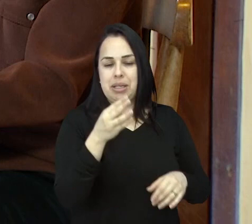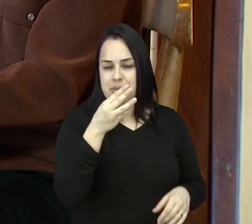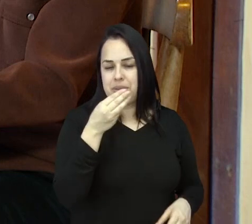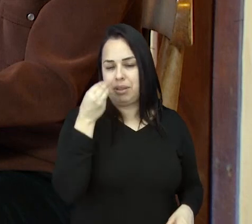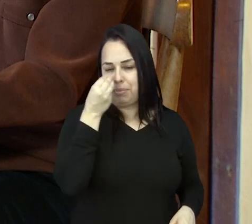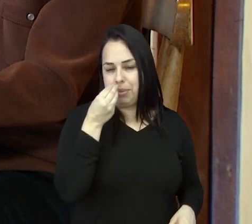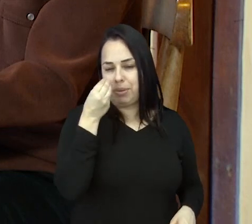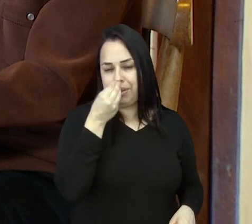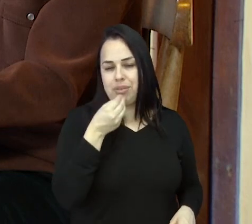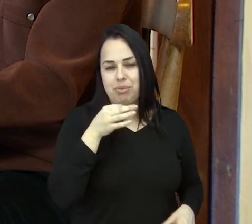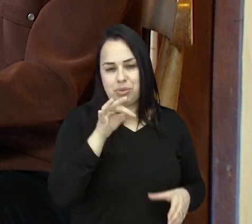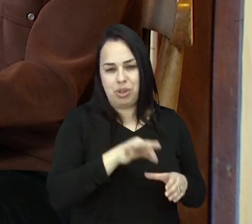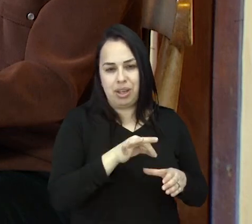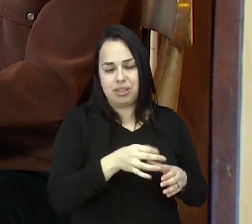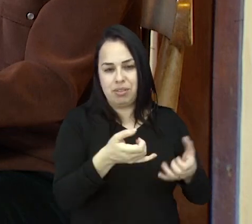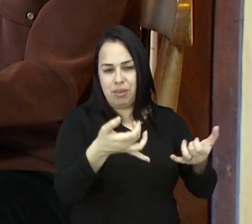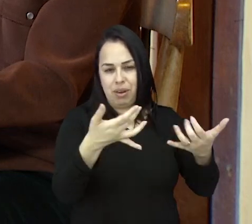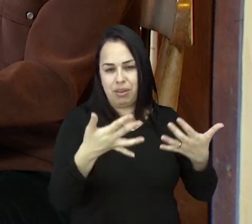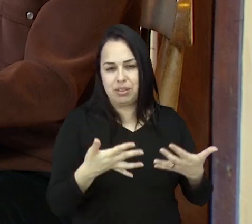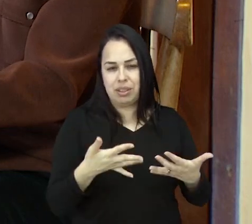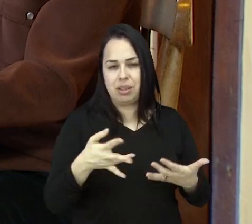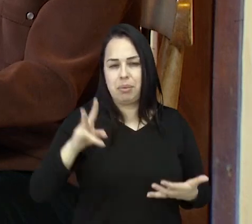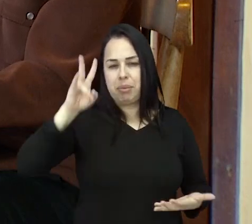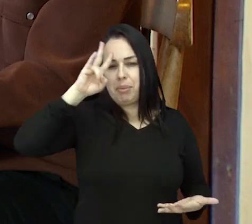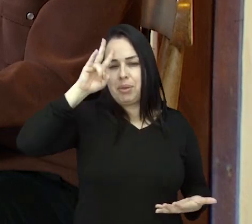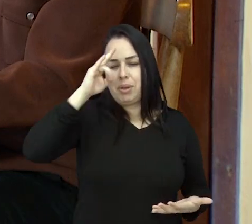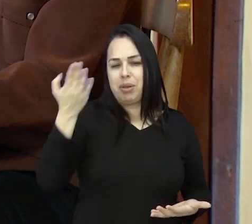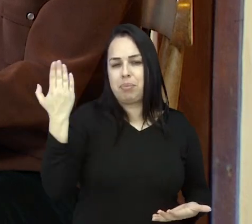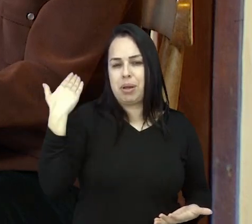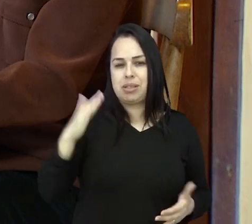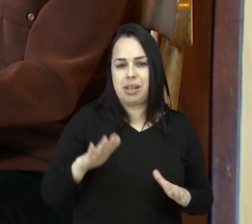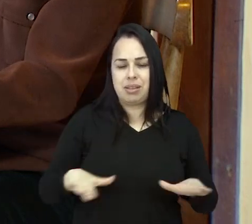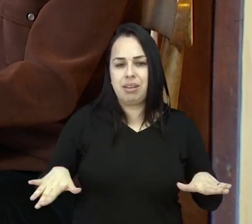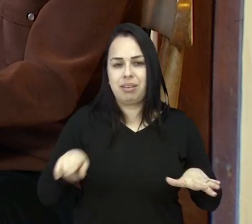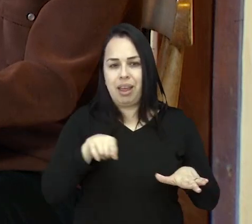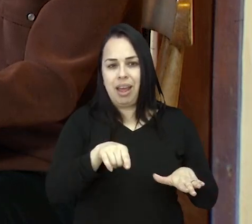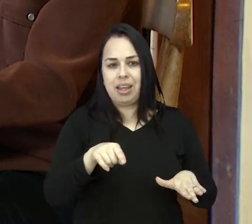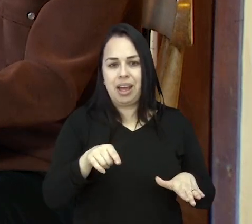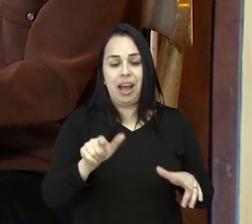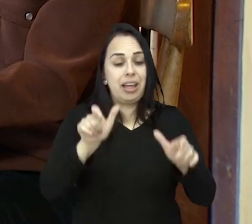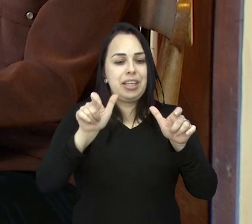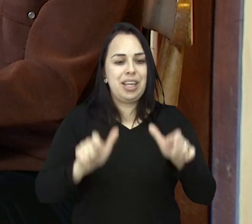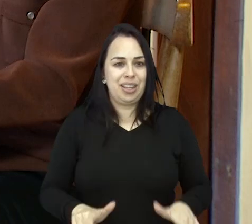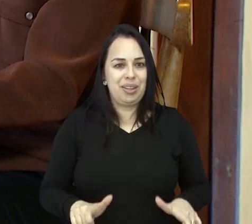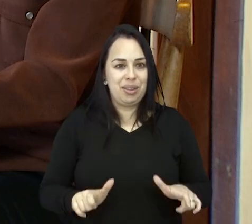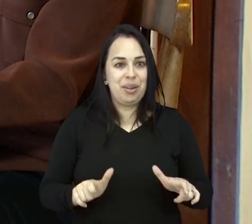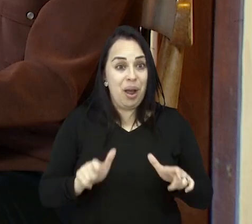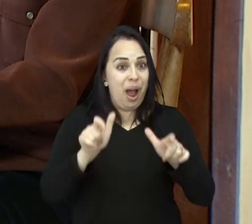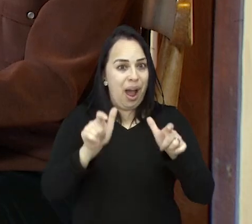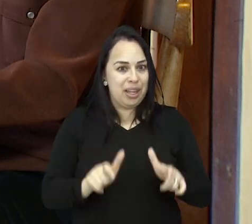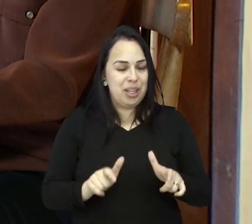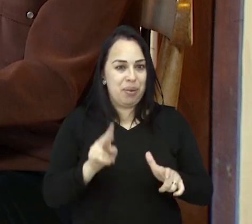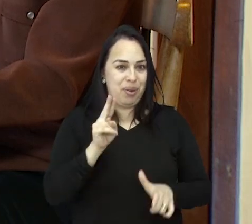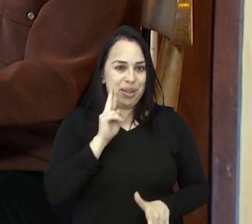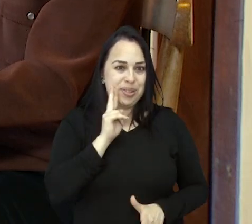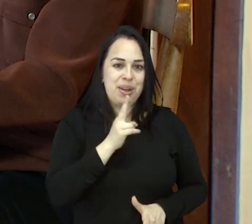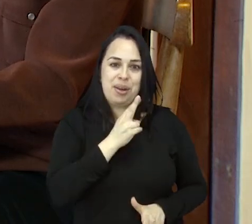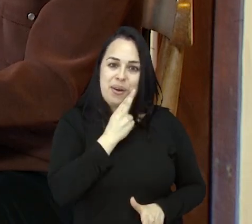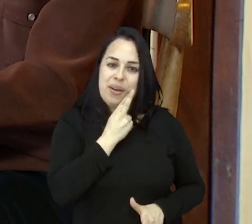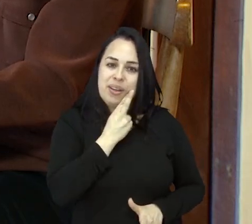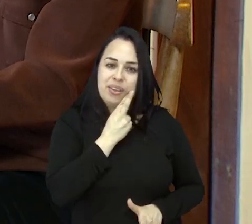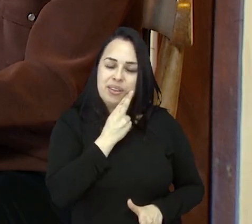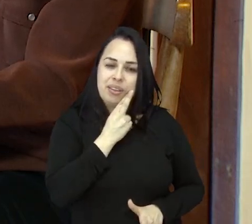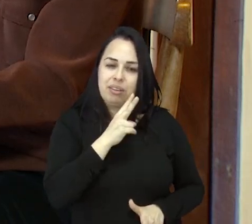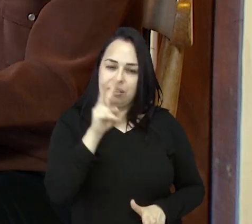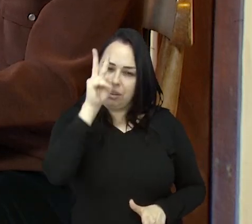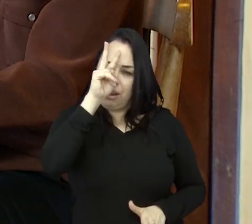gostei muito, estava falando da sua memória de infância. Esse lugar que a gente tá, esse oásis aqui no meio da selva de pedras, te remete